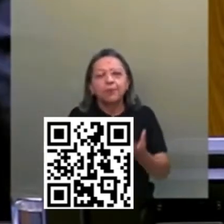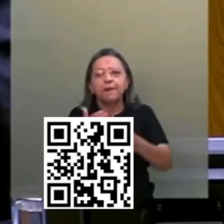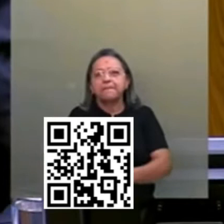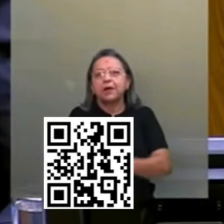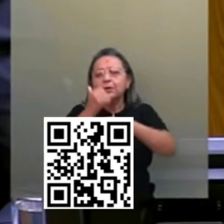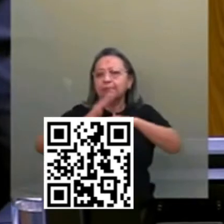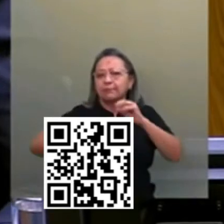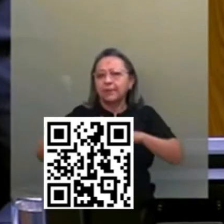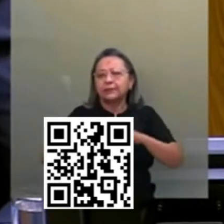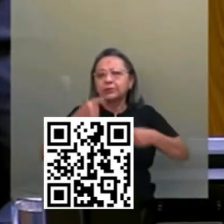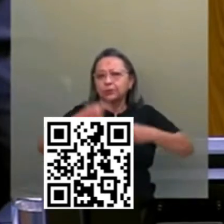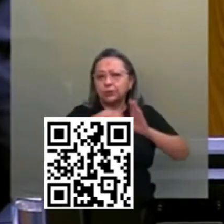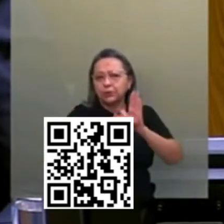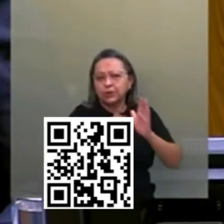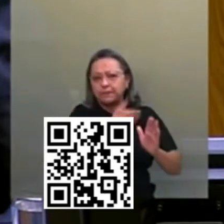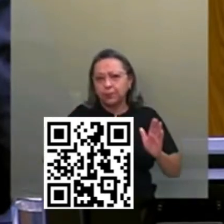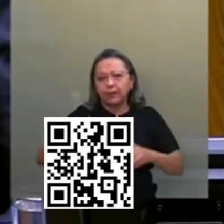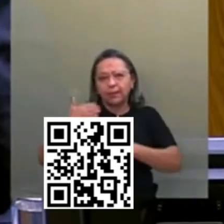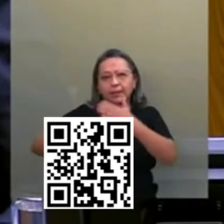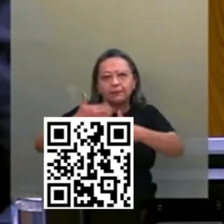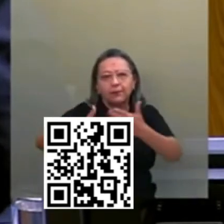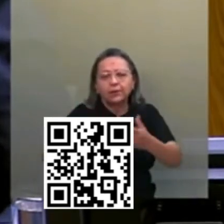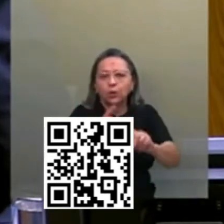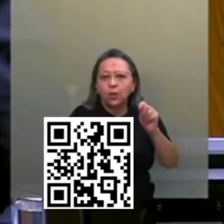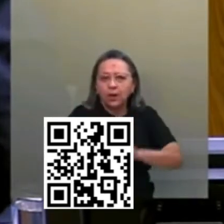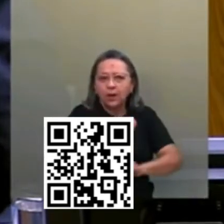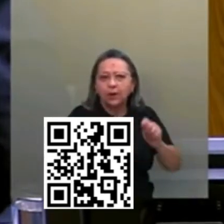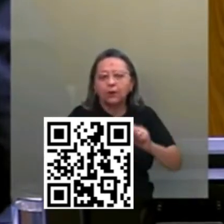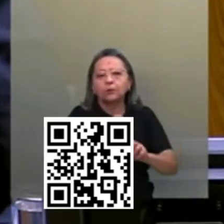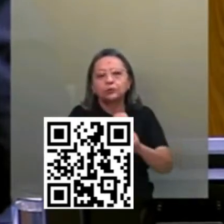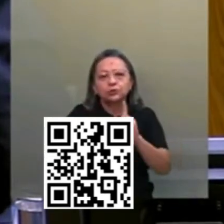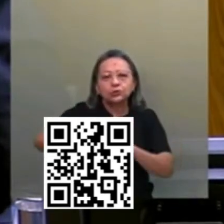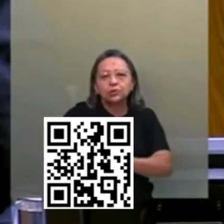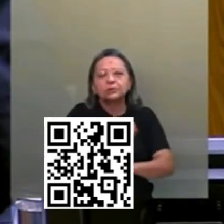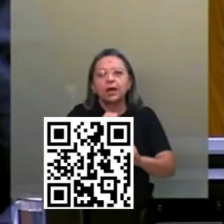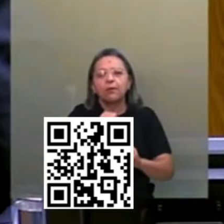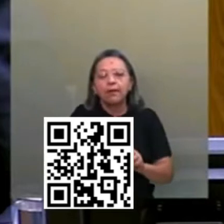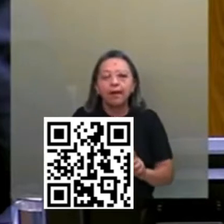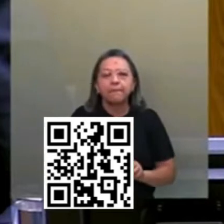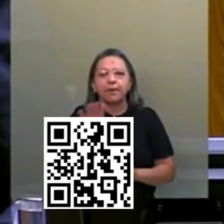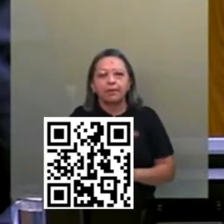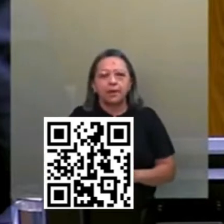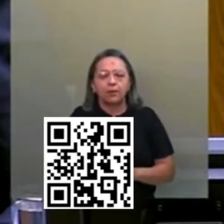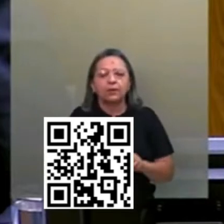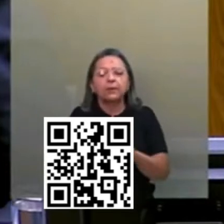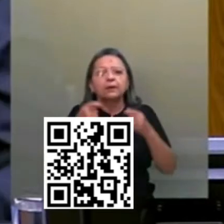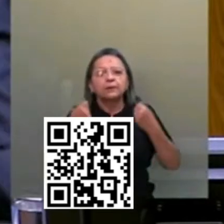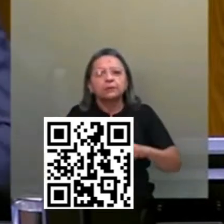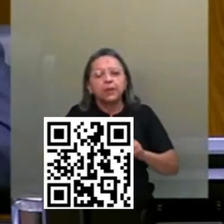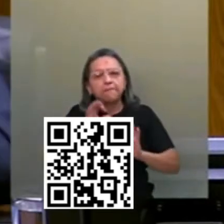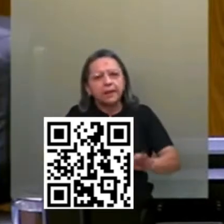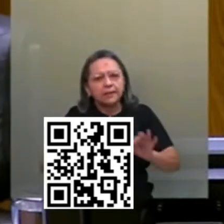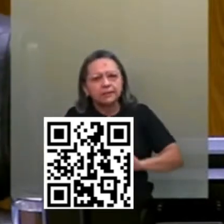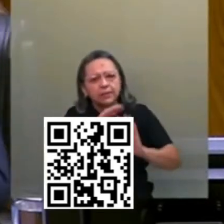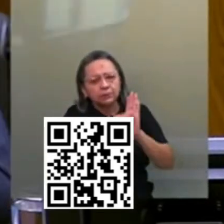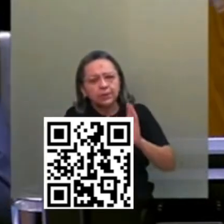melhores práticas em políticas públicas de desenvolvimento econômico, social e ambiental. Precisamos ter